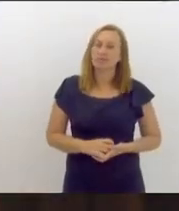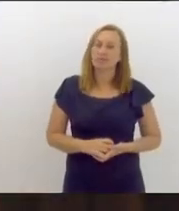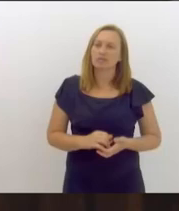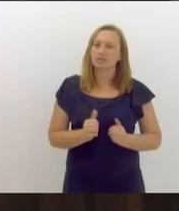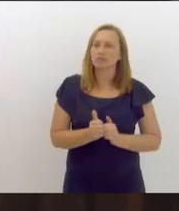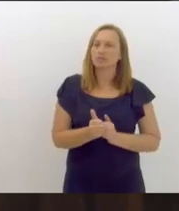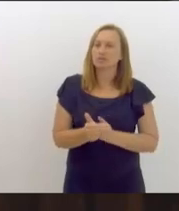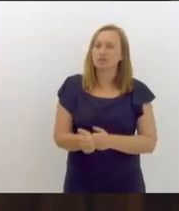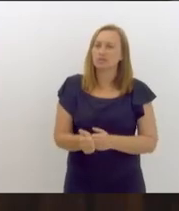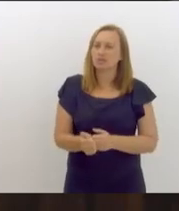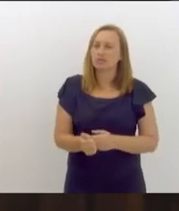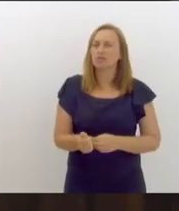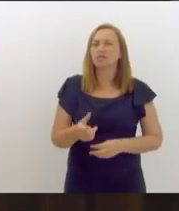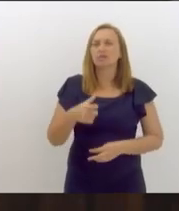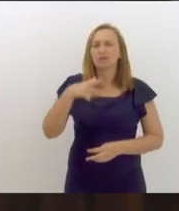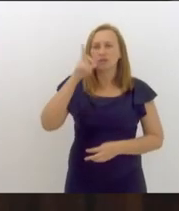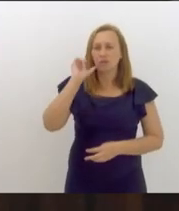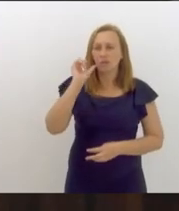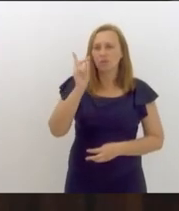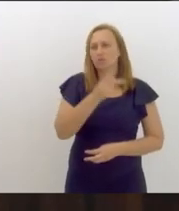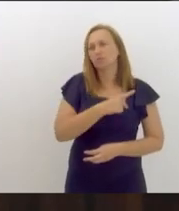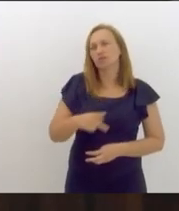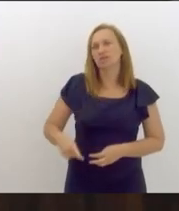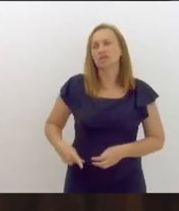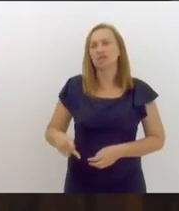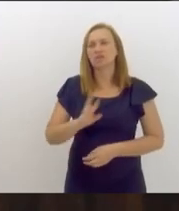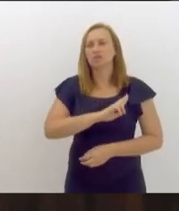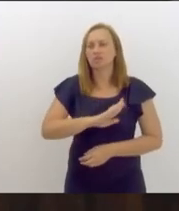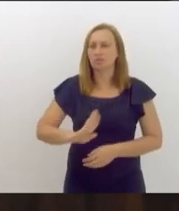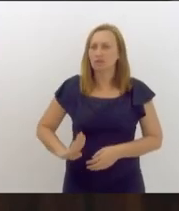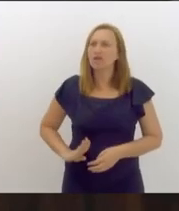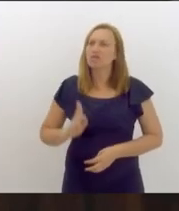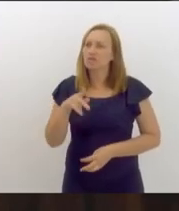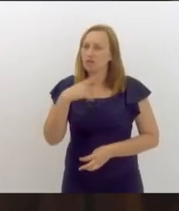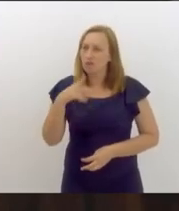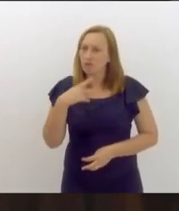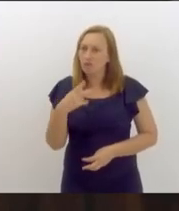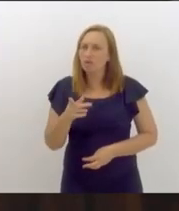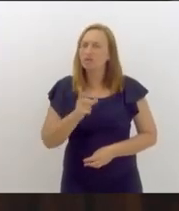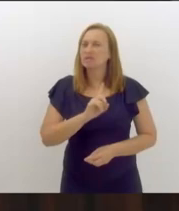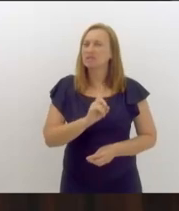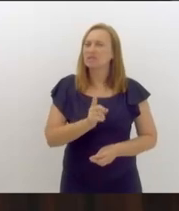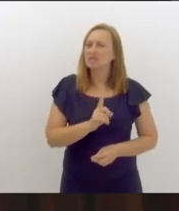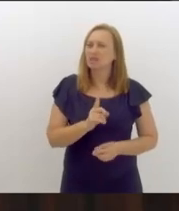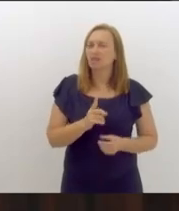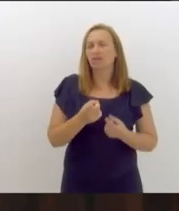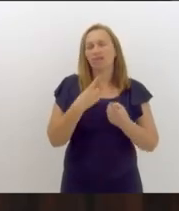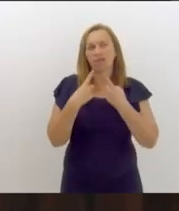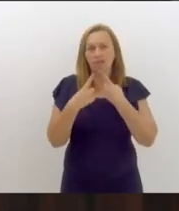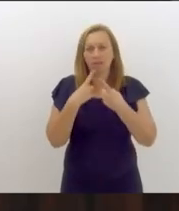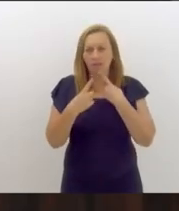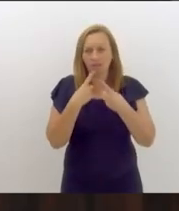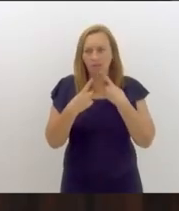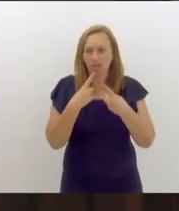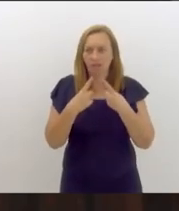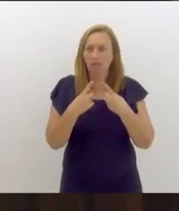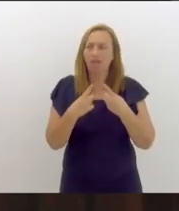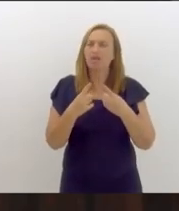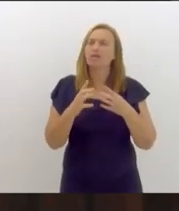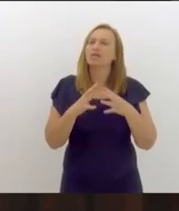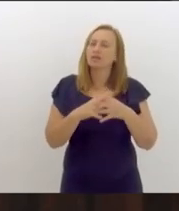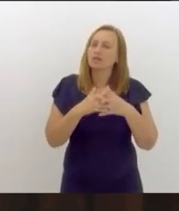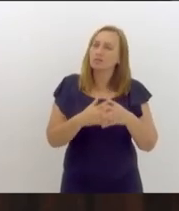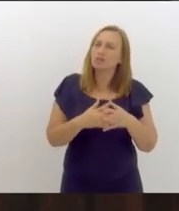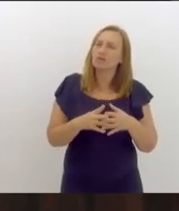que o presidente ontem do presidente Bacelar trouxe para que a gente não Gere discussões e atrapalha a pauta